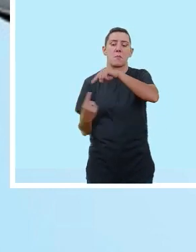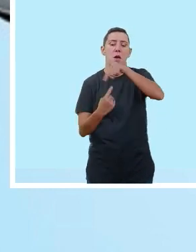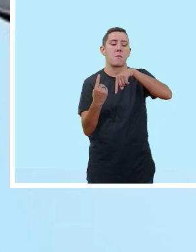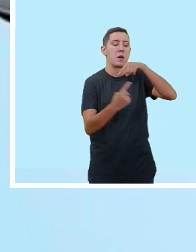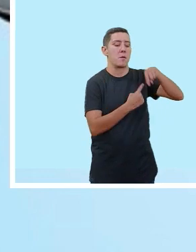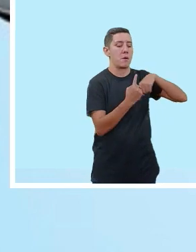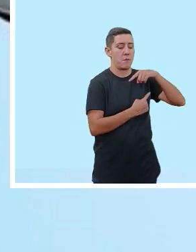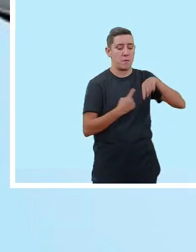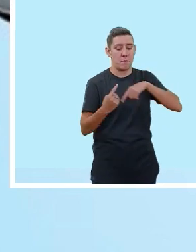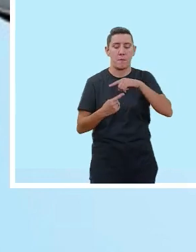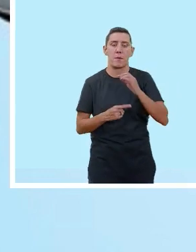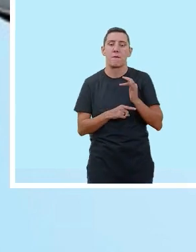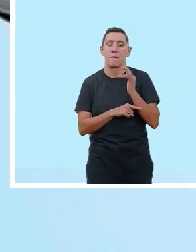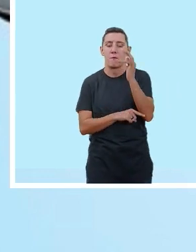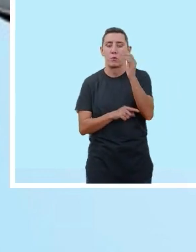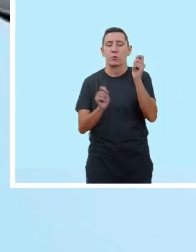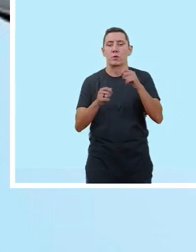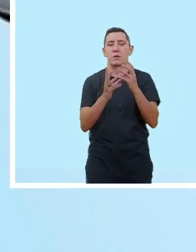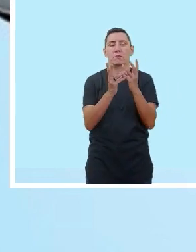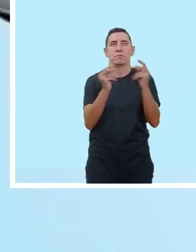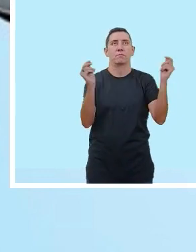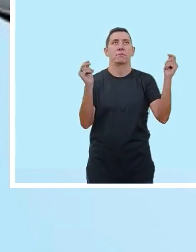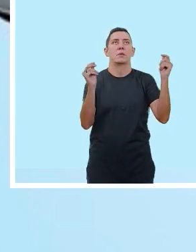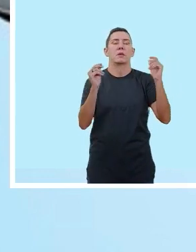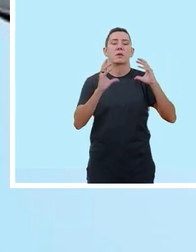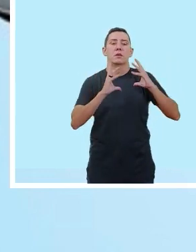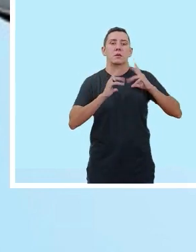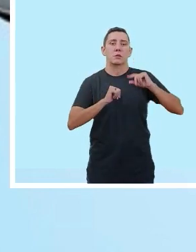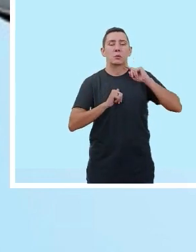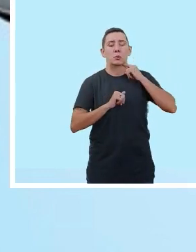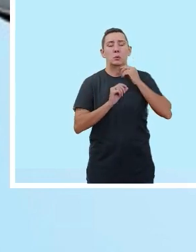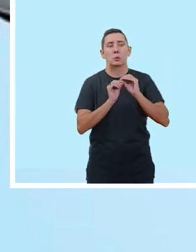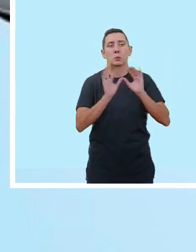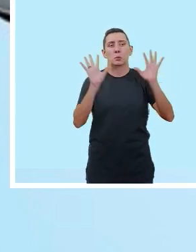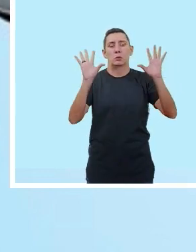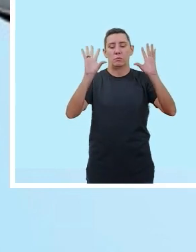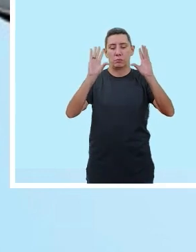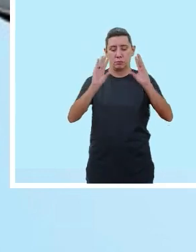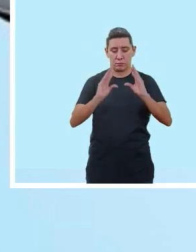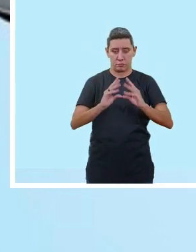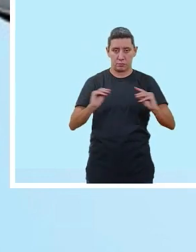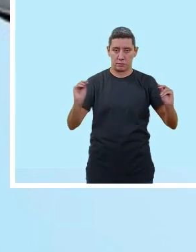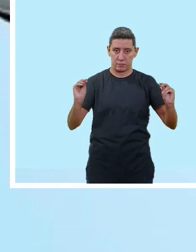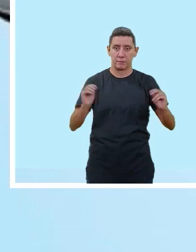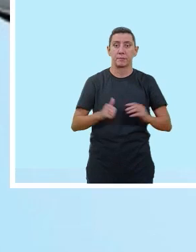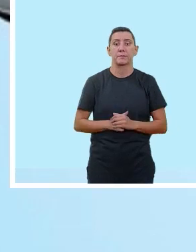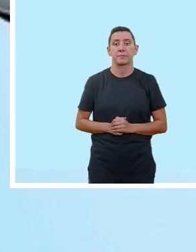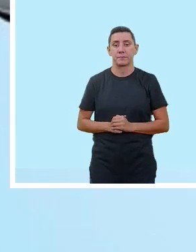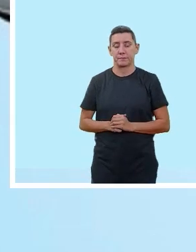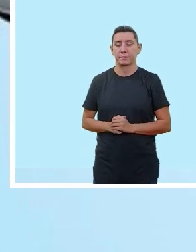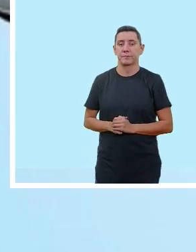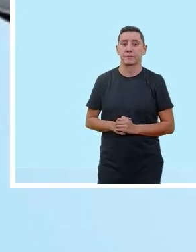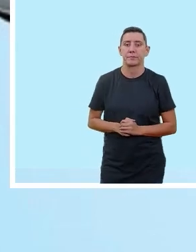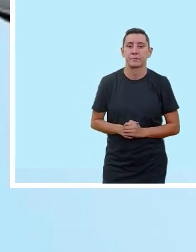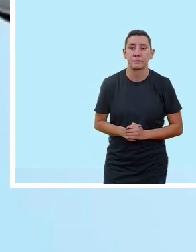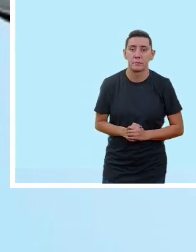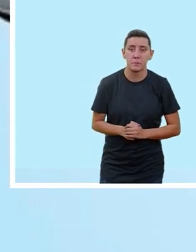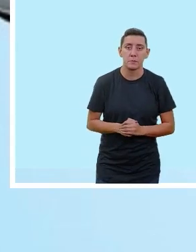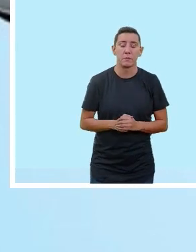trabalhamos para realmente conseguir uma redução na quantidade de emissões de forma significativa, né?